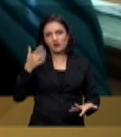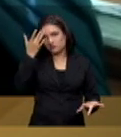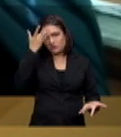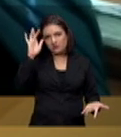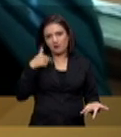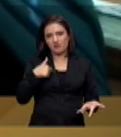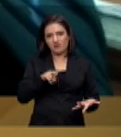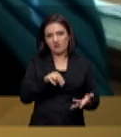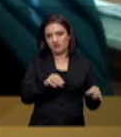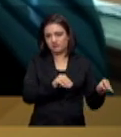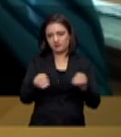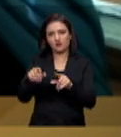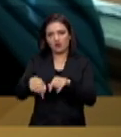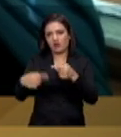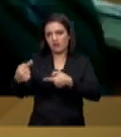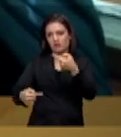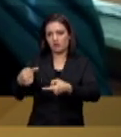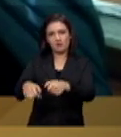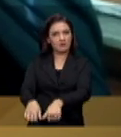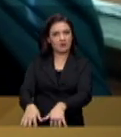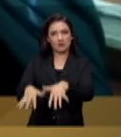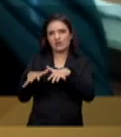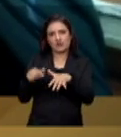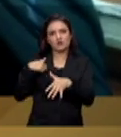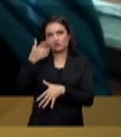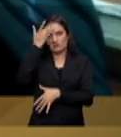viria a apreciá-la